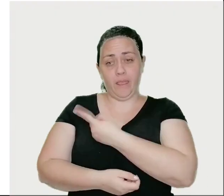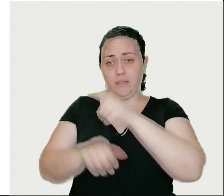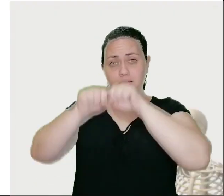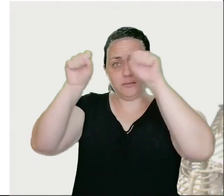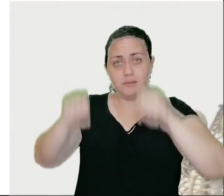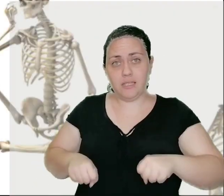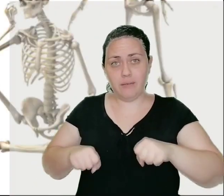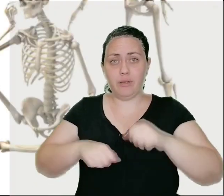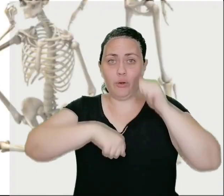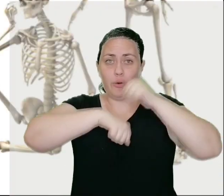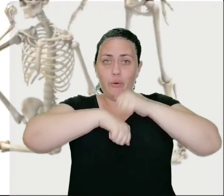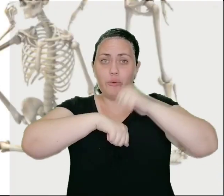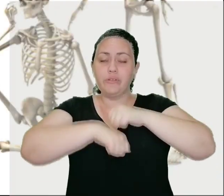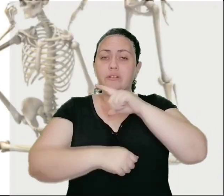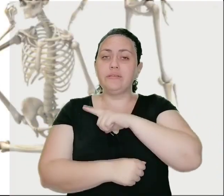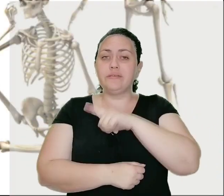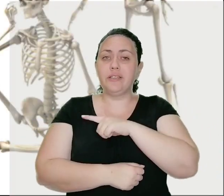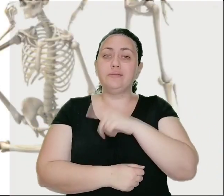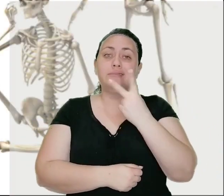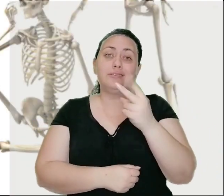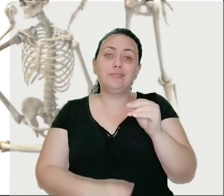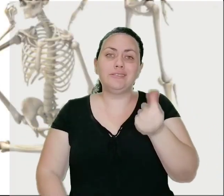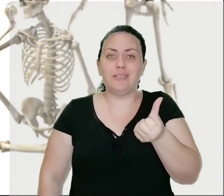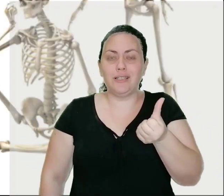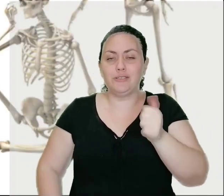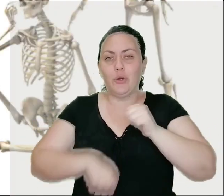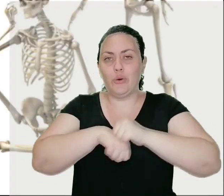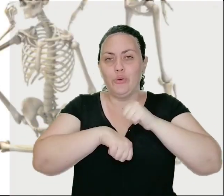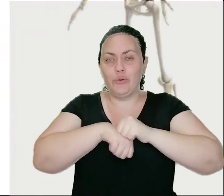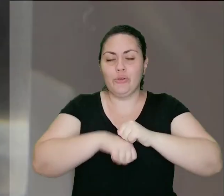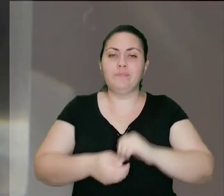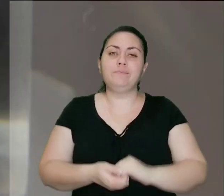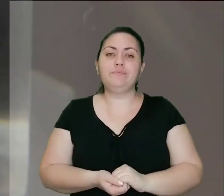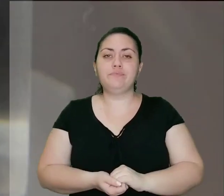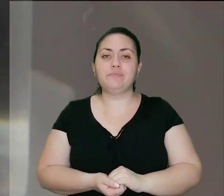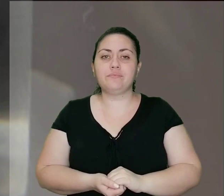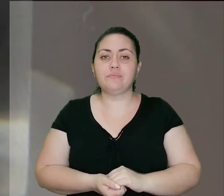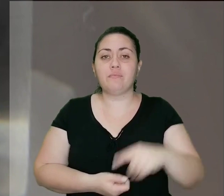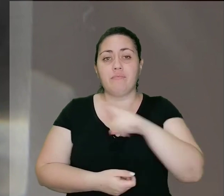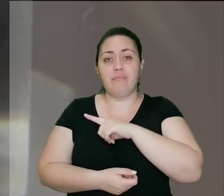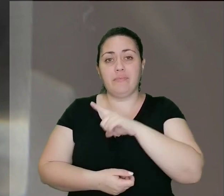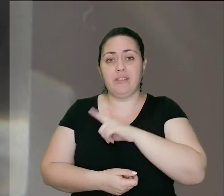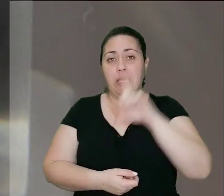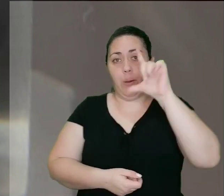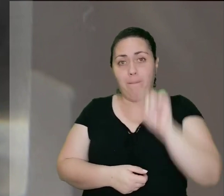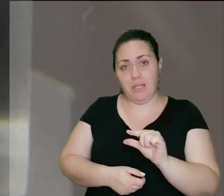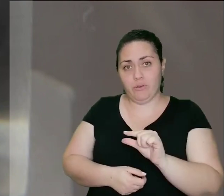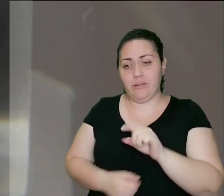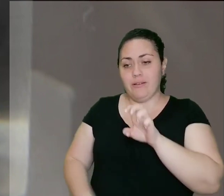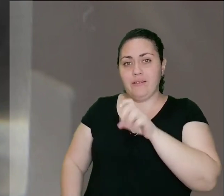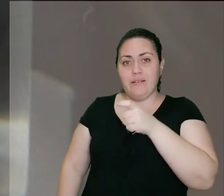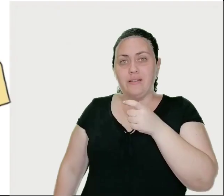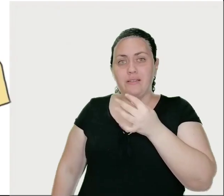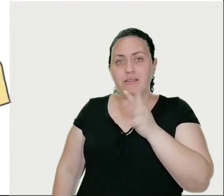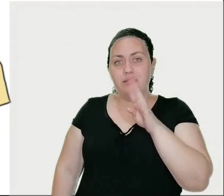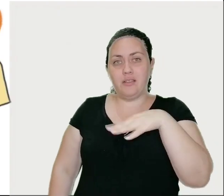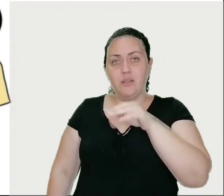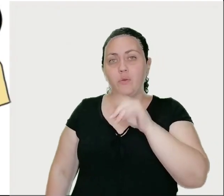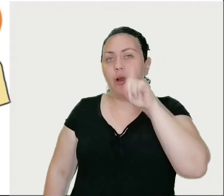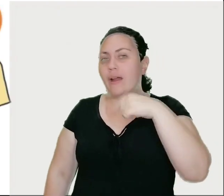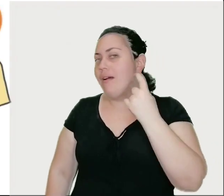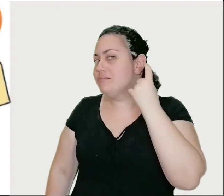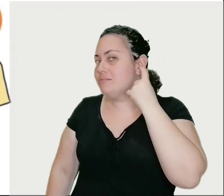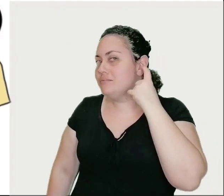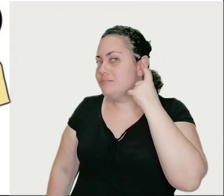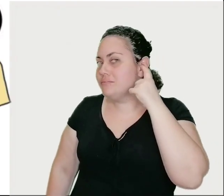Nosso sistema esquelético é formado por 206 ossos. O menor osso é o estribo, um dos 3 ossinhos da